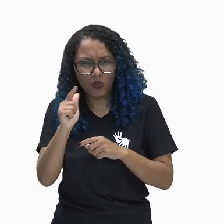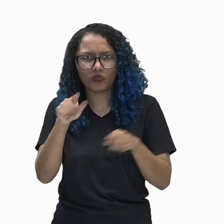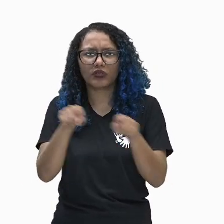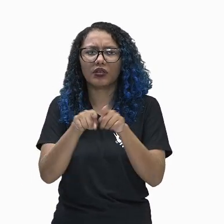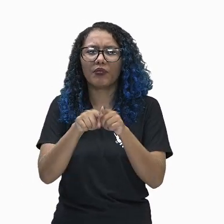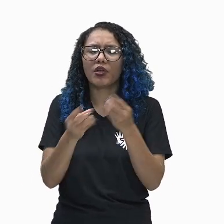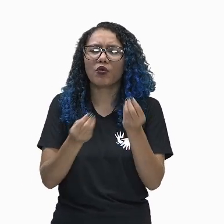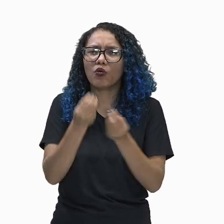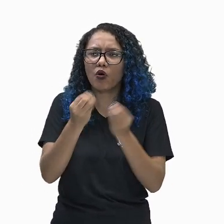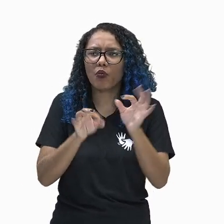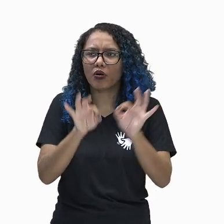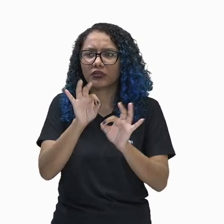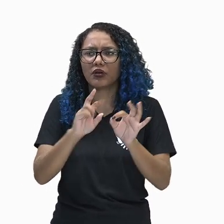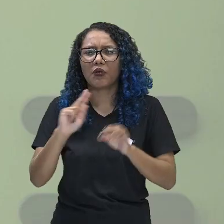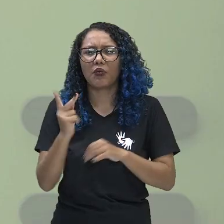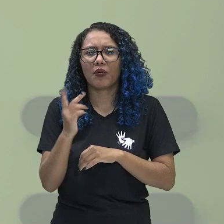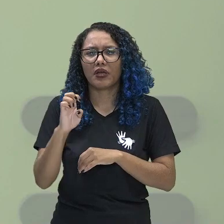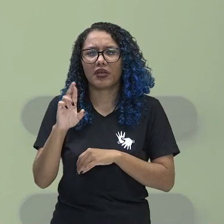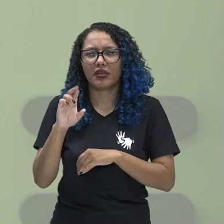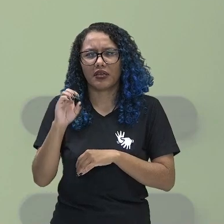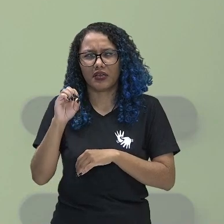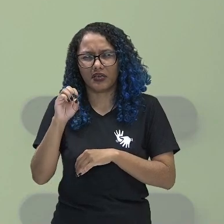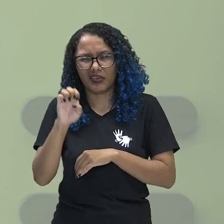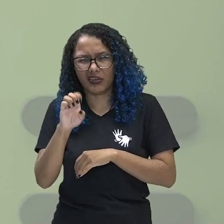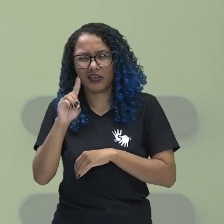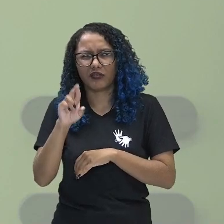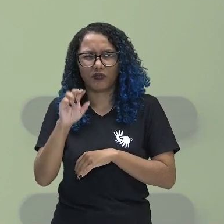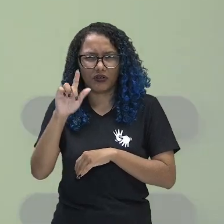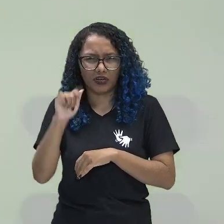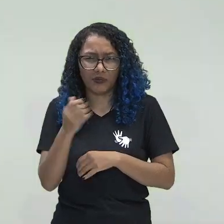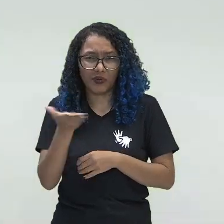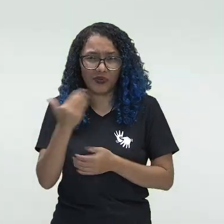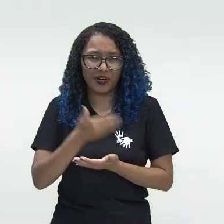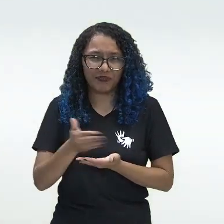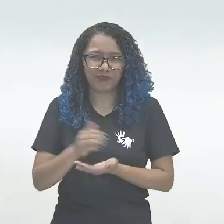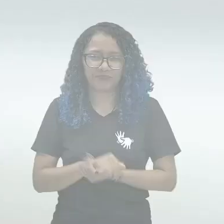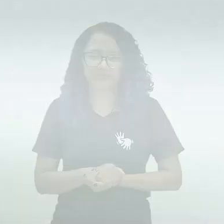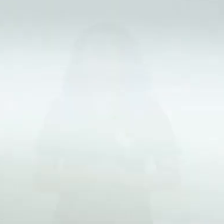um heredograma. Então, vamos começar?